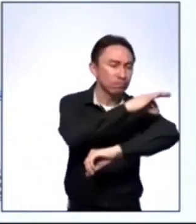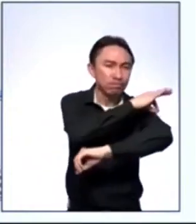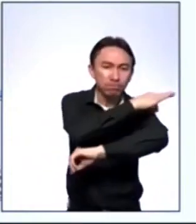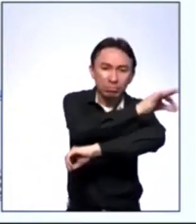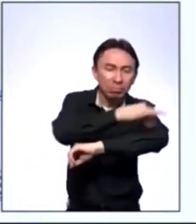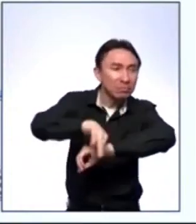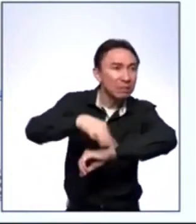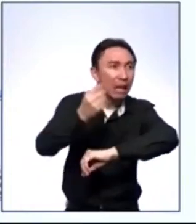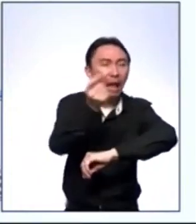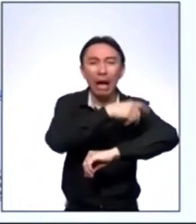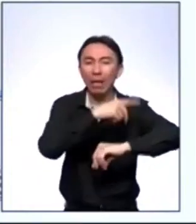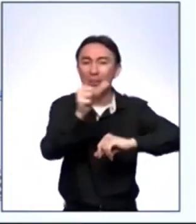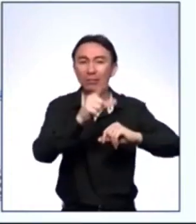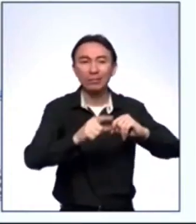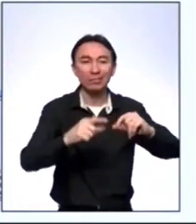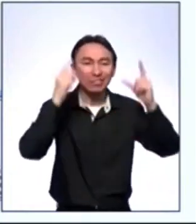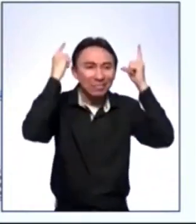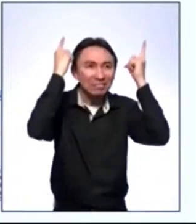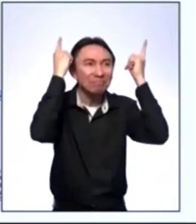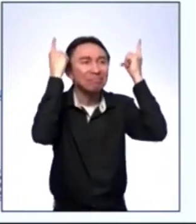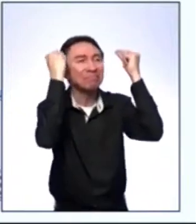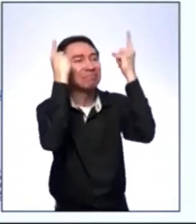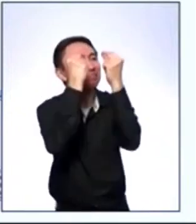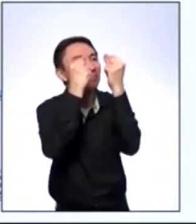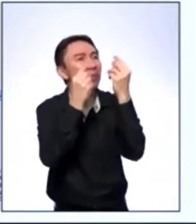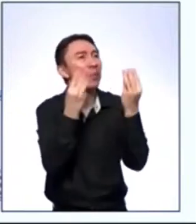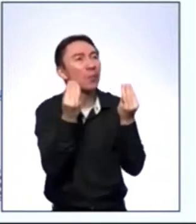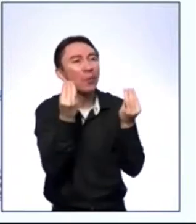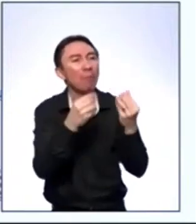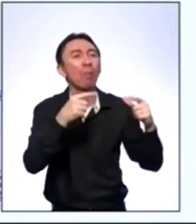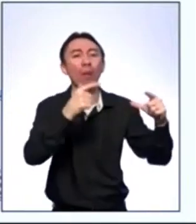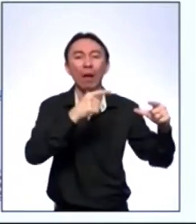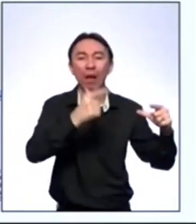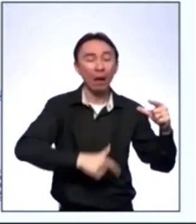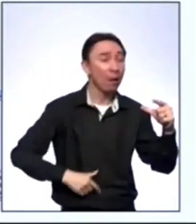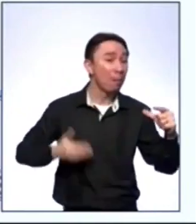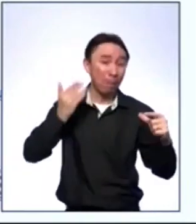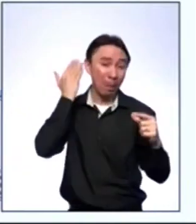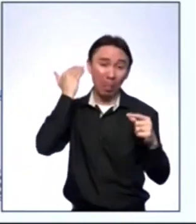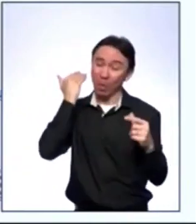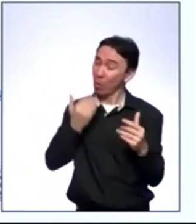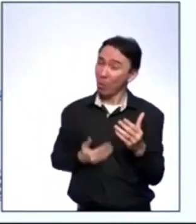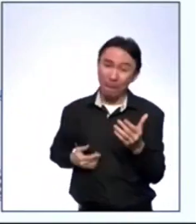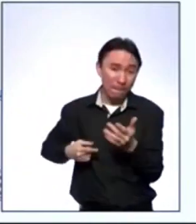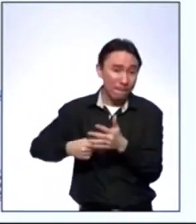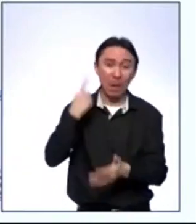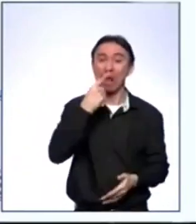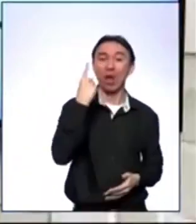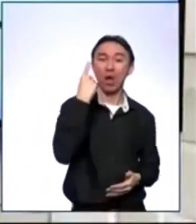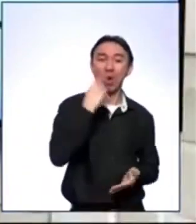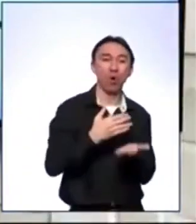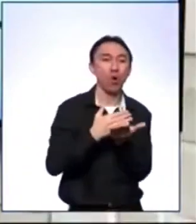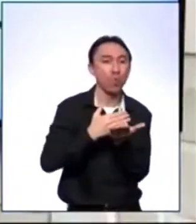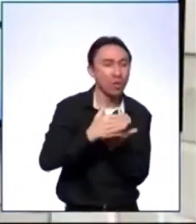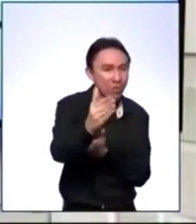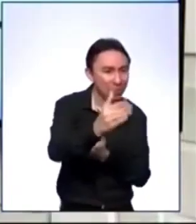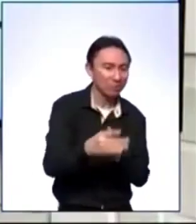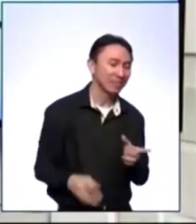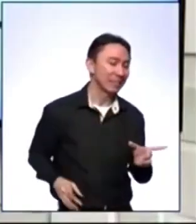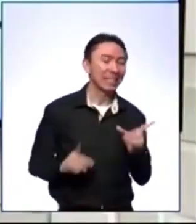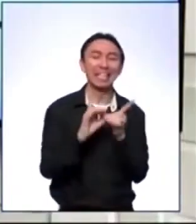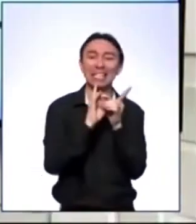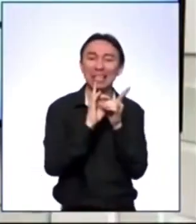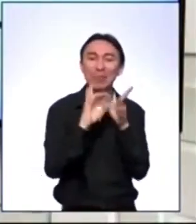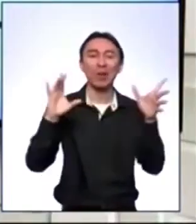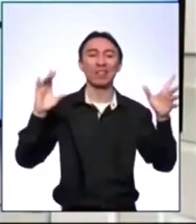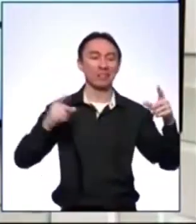de Atenas, o lugar onde, pela primeira vez na história, se pensou numa forma de democracia